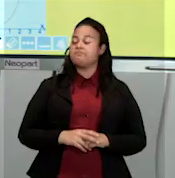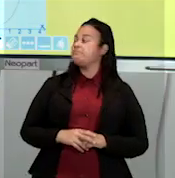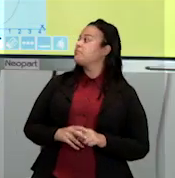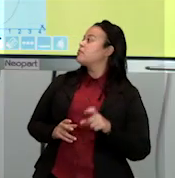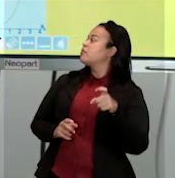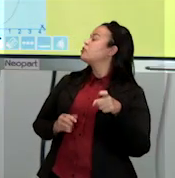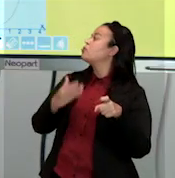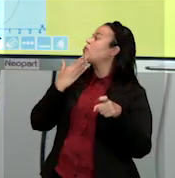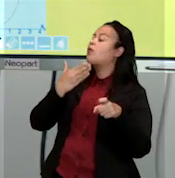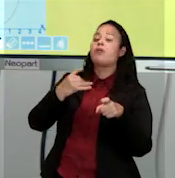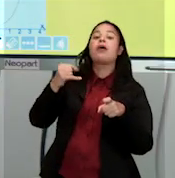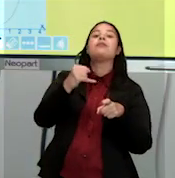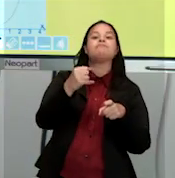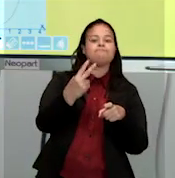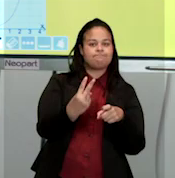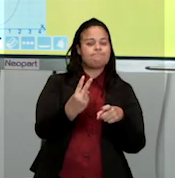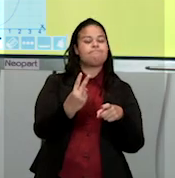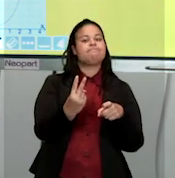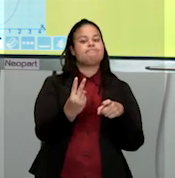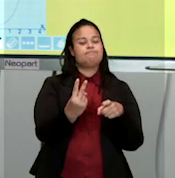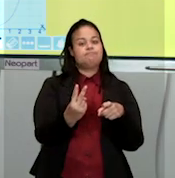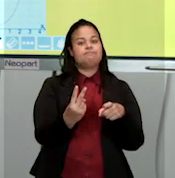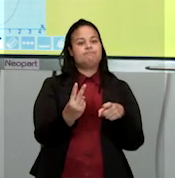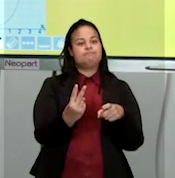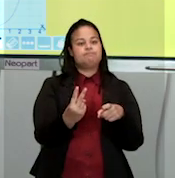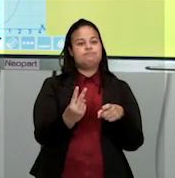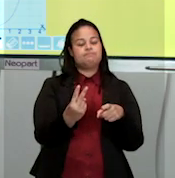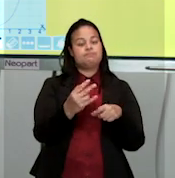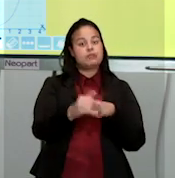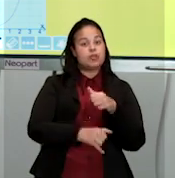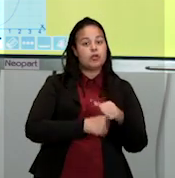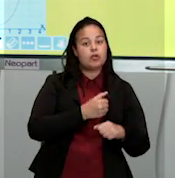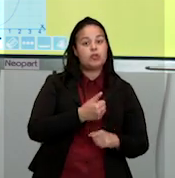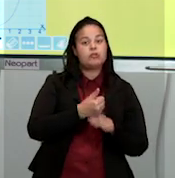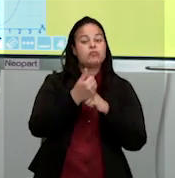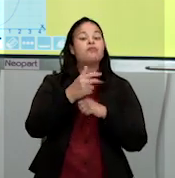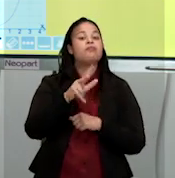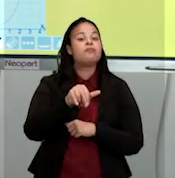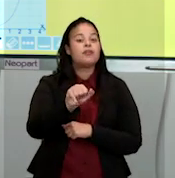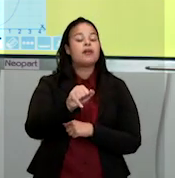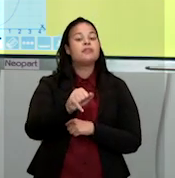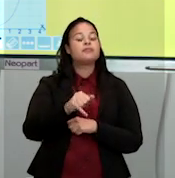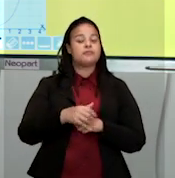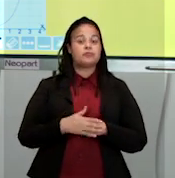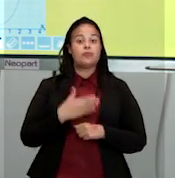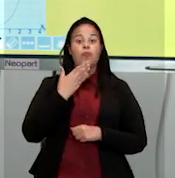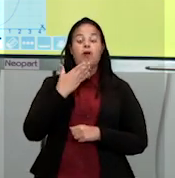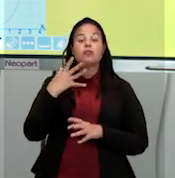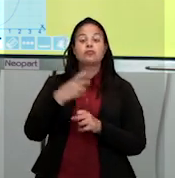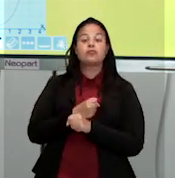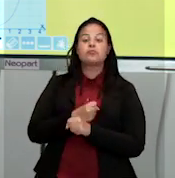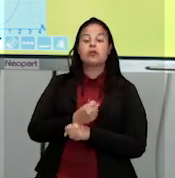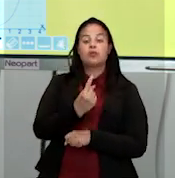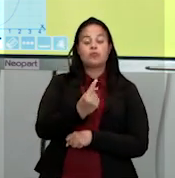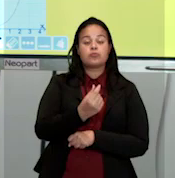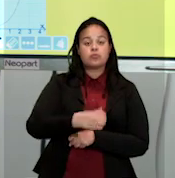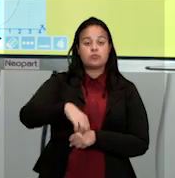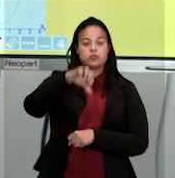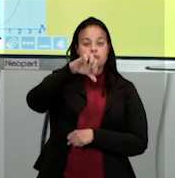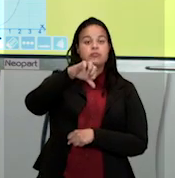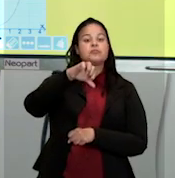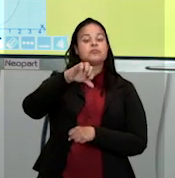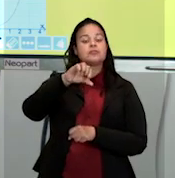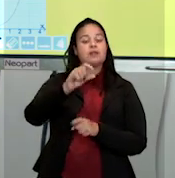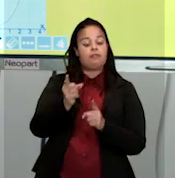eu coloco o menos 2. Aí eu vou substituir, 3 elevado a menos 2 dá 1 sobre 9, que eu vou